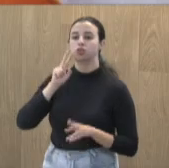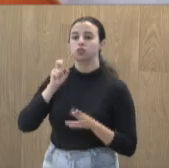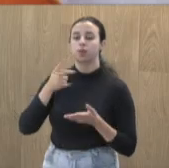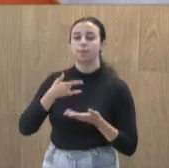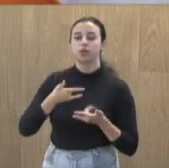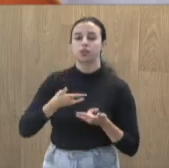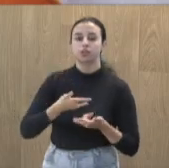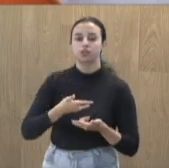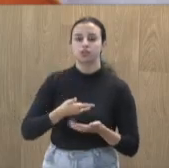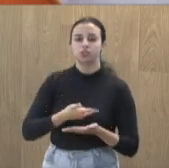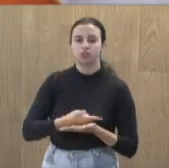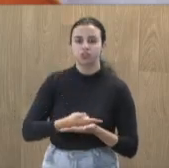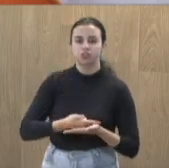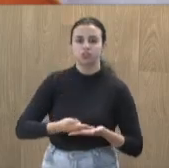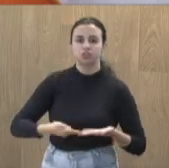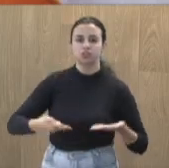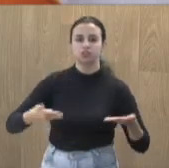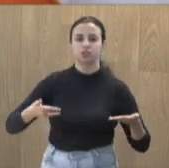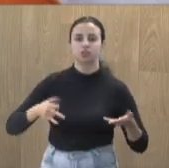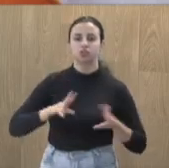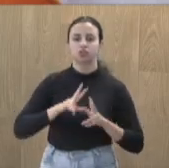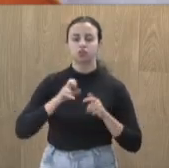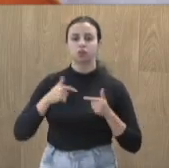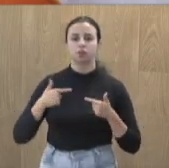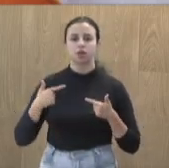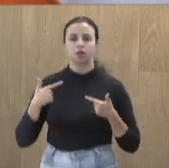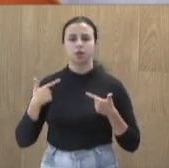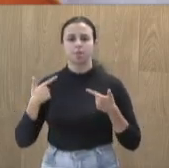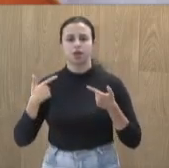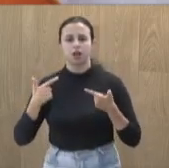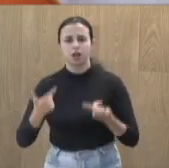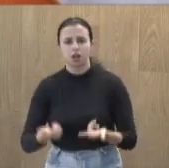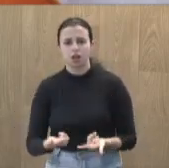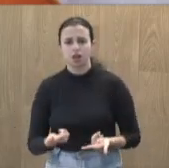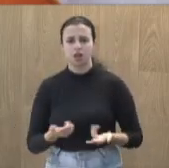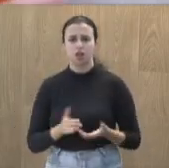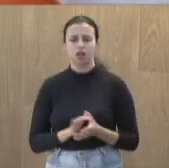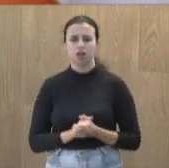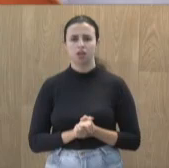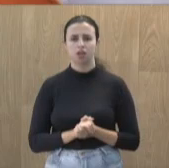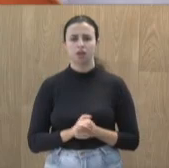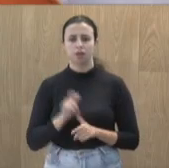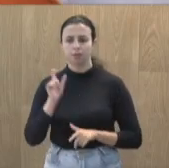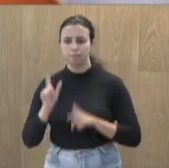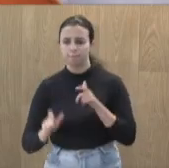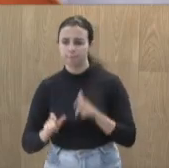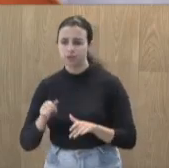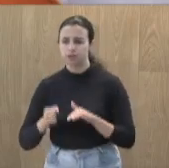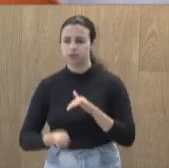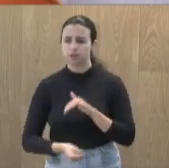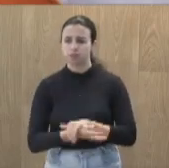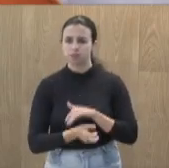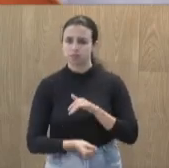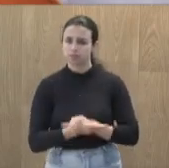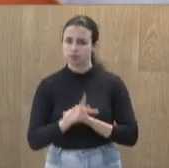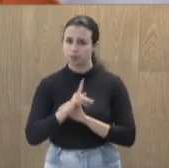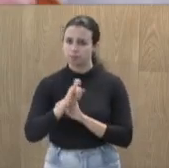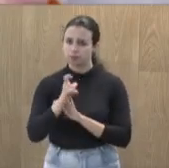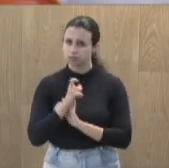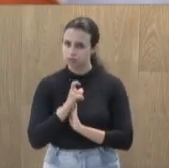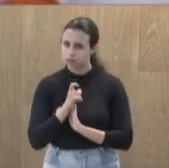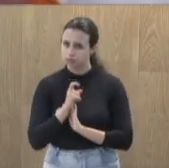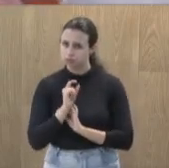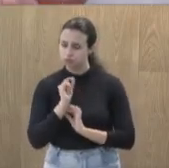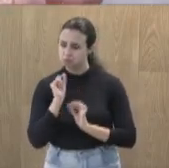nos bastidores, sobre metralhadora, cheque sem fundo, pessoas recebendo em PIX. O que está virando